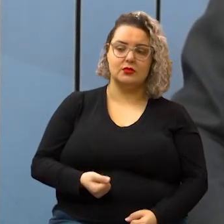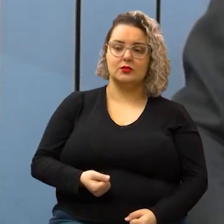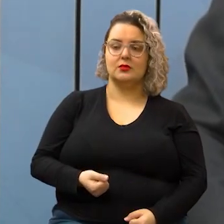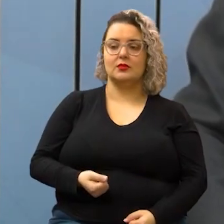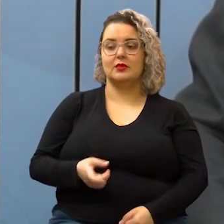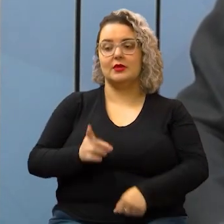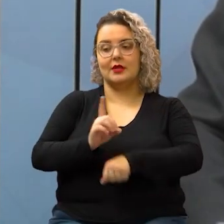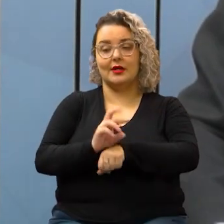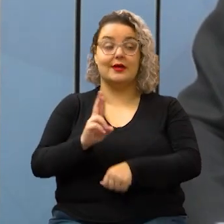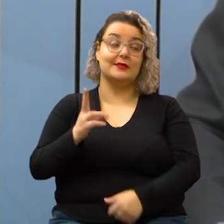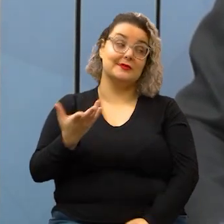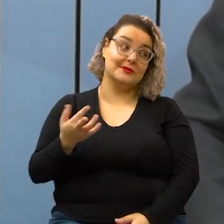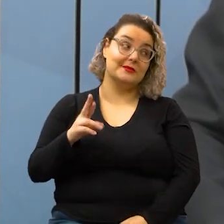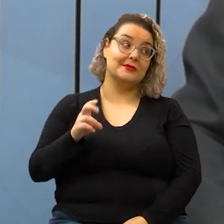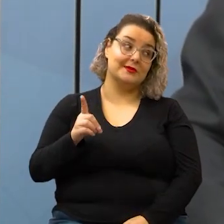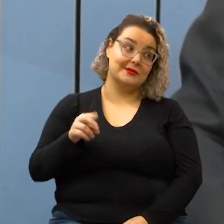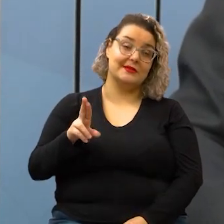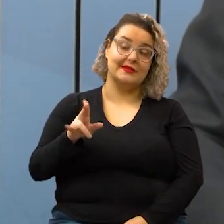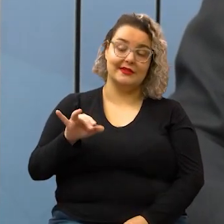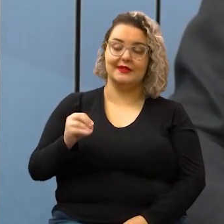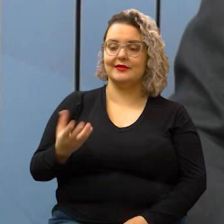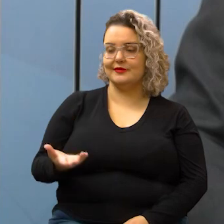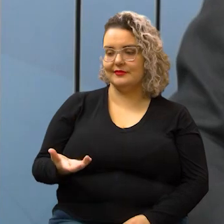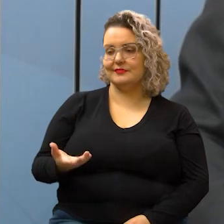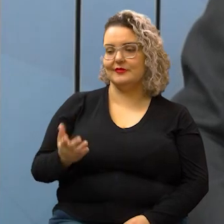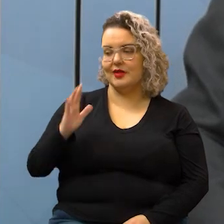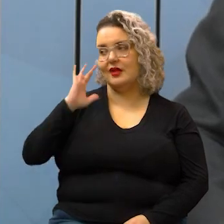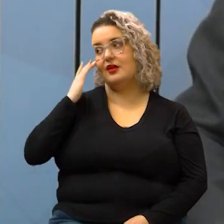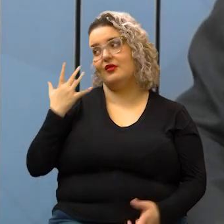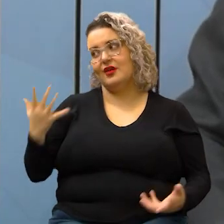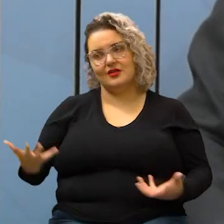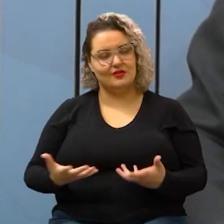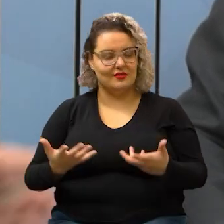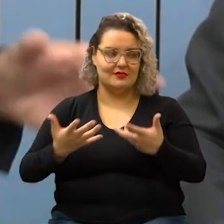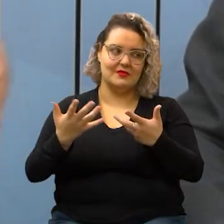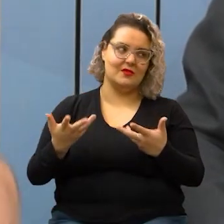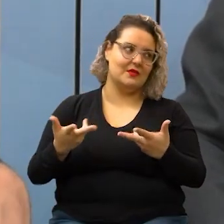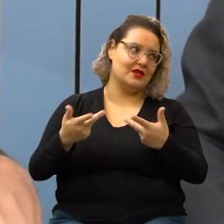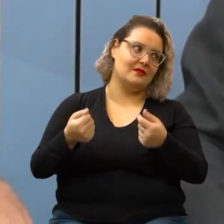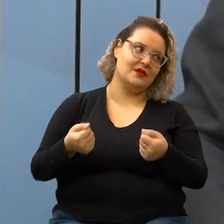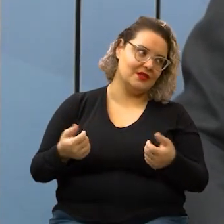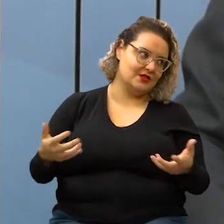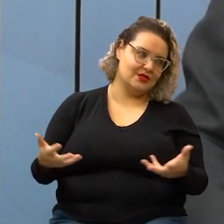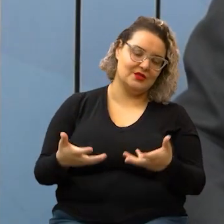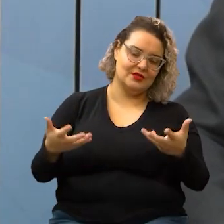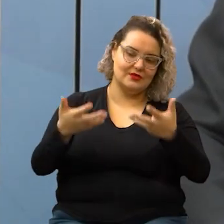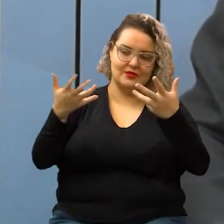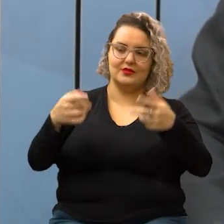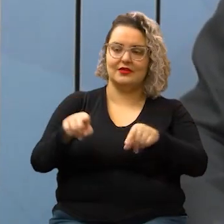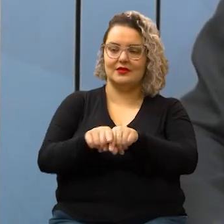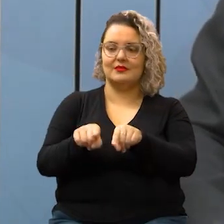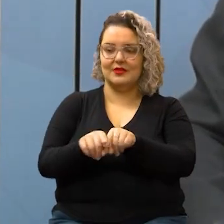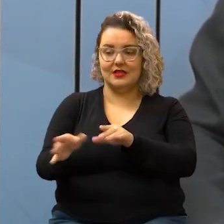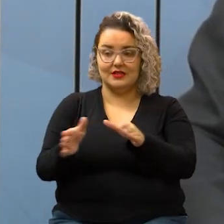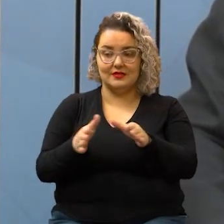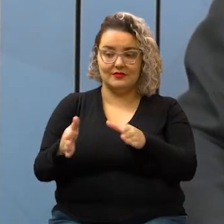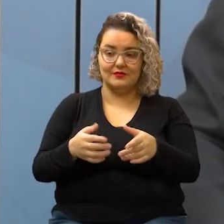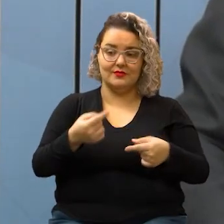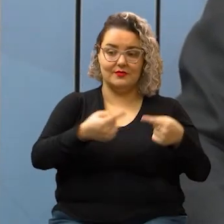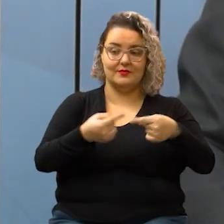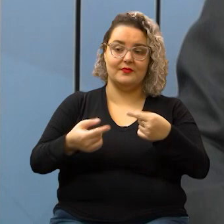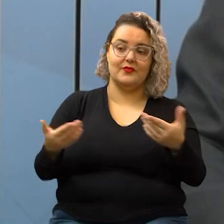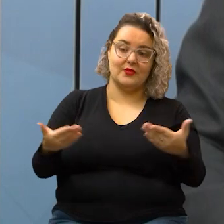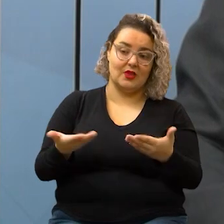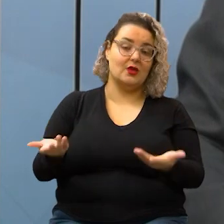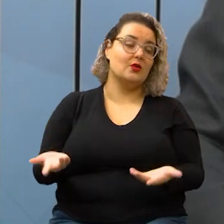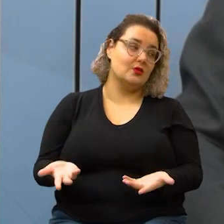doutor Rodrigo, assim, eu acho que a sua iniciativa foi fantástica, estimulou, inclusive, estarmos aqui nesse momento debatendo isso